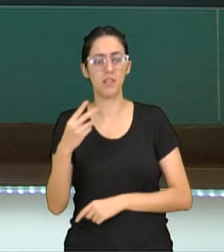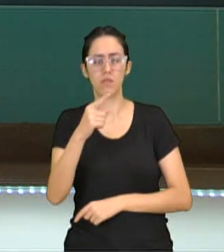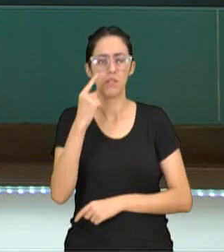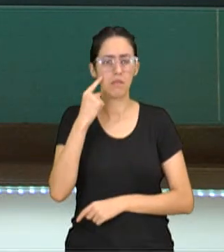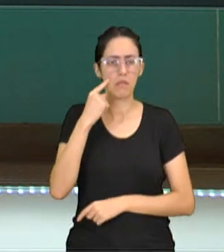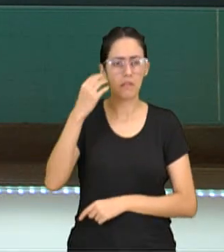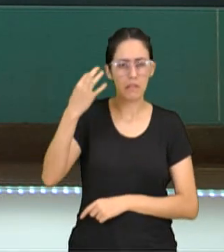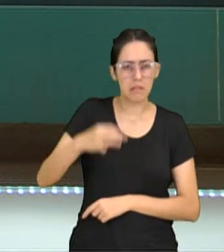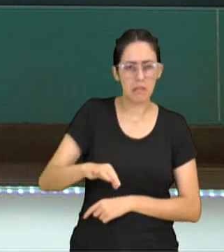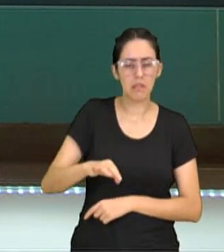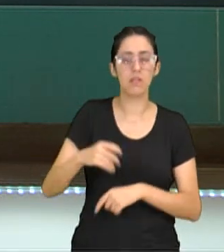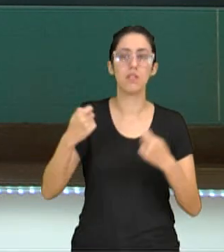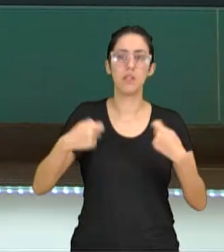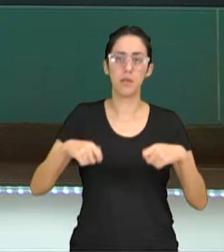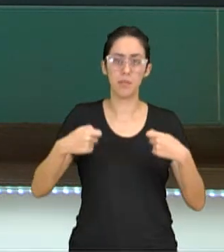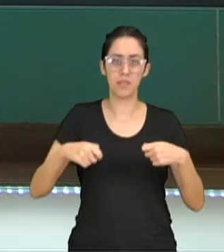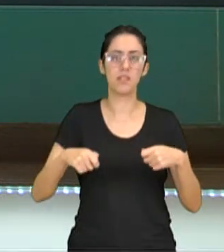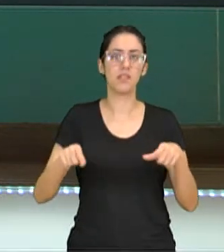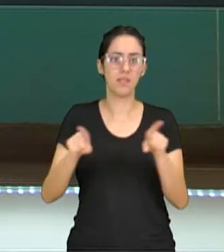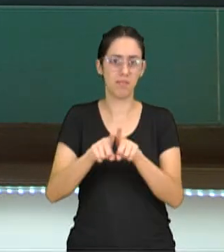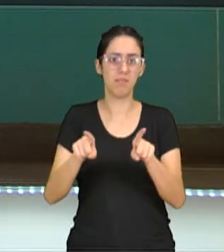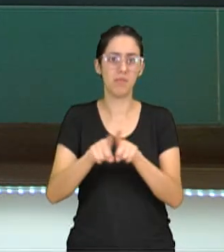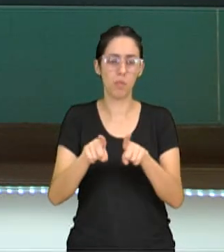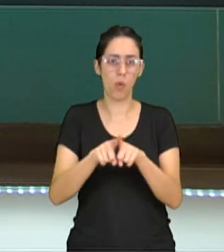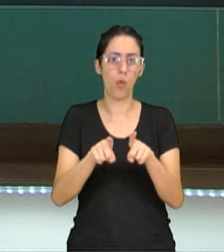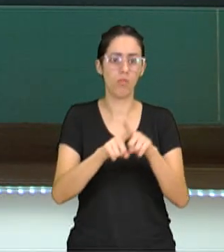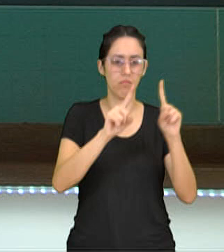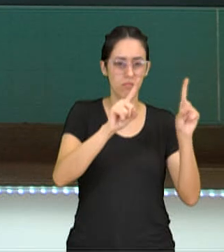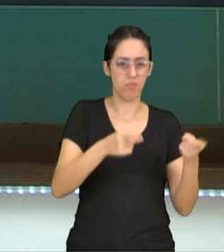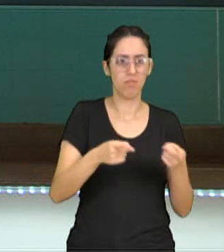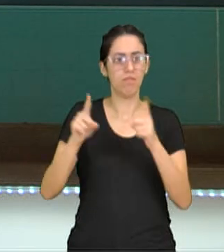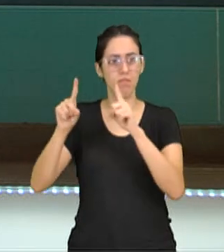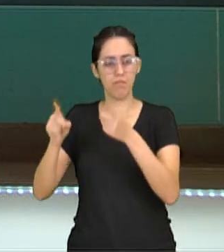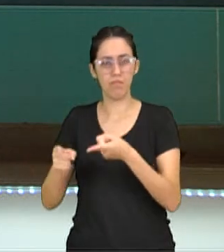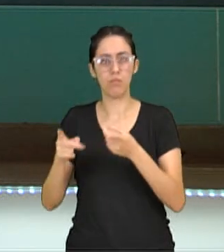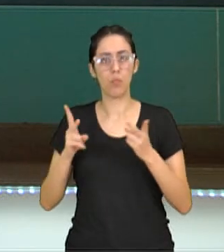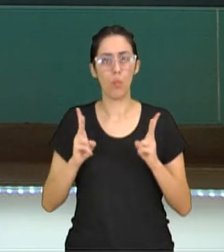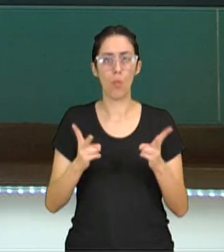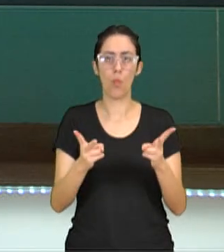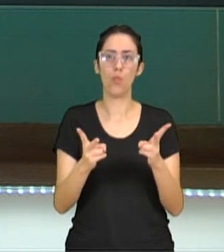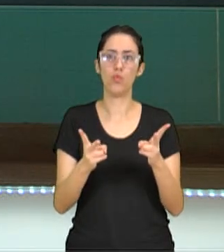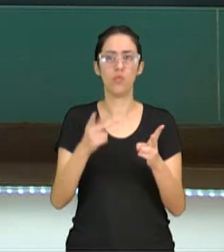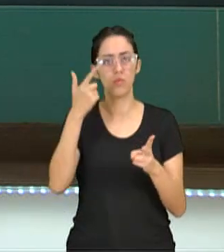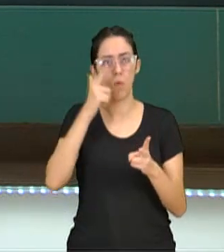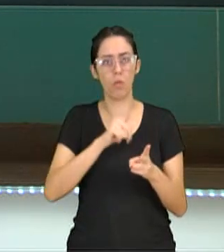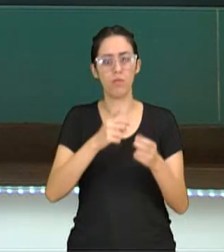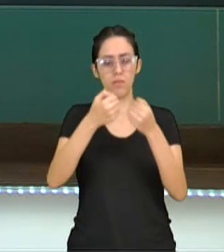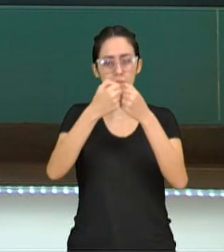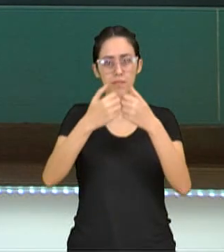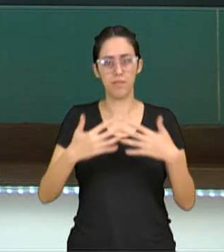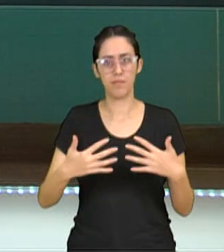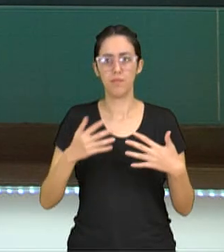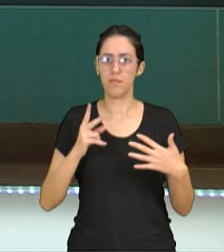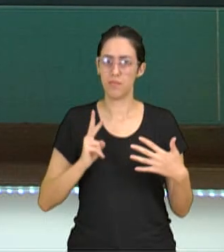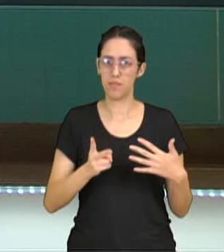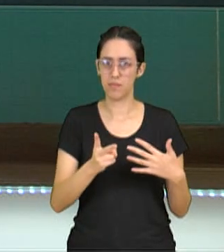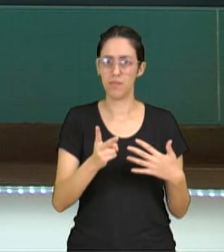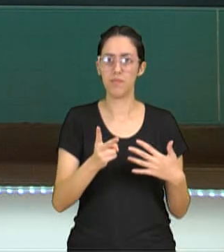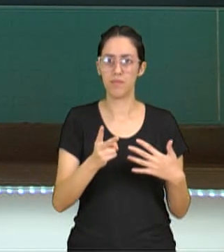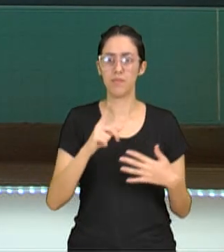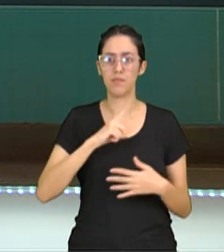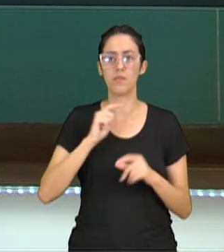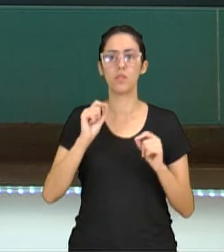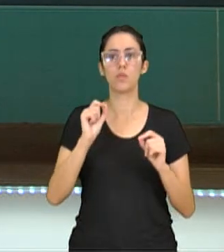correto, tem que ter a mesma coisa aqui ó, nesses dois parênteses, para você continuar fatorando, colocando em evidência o fator